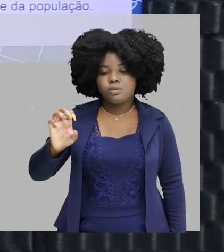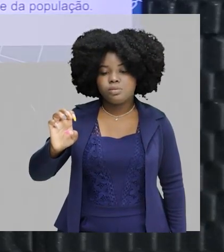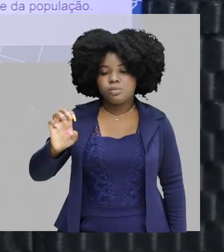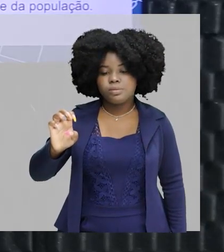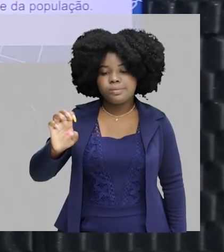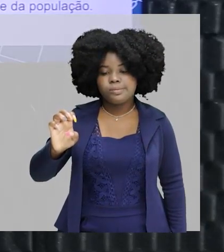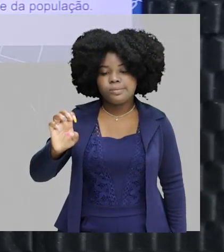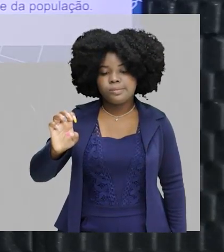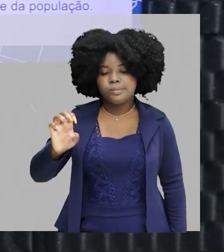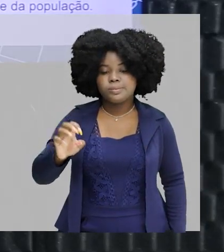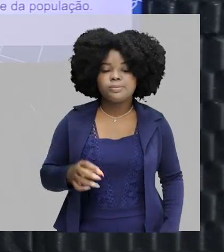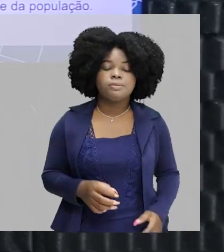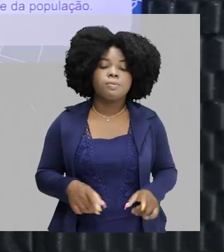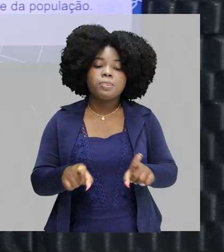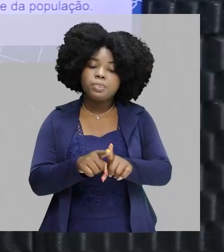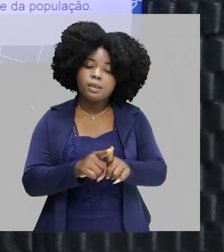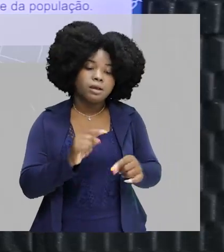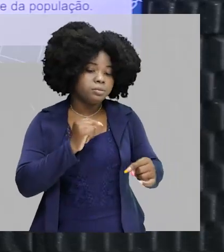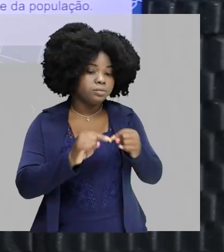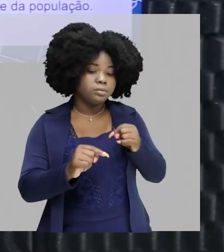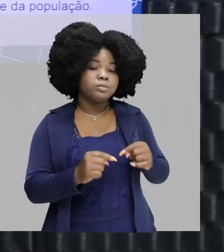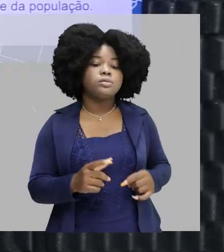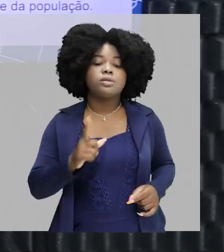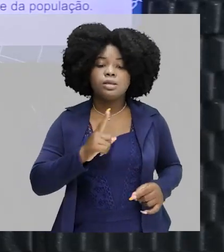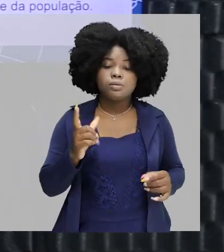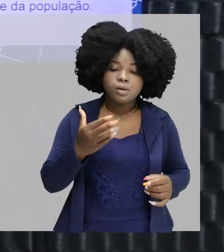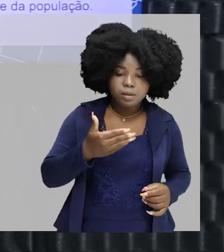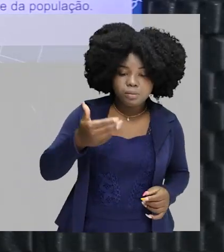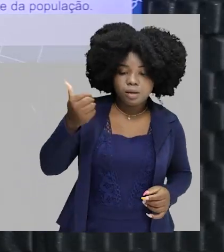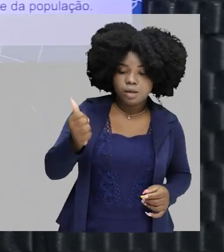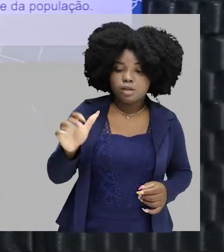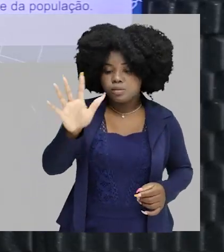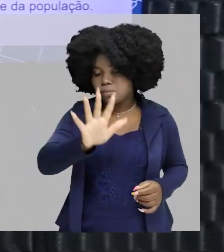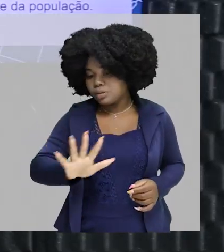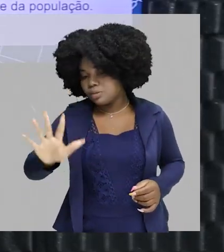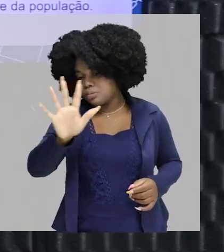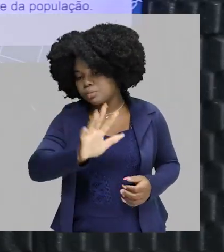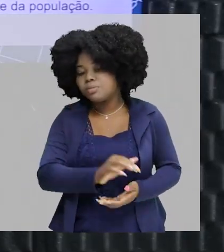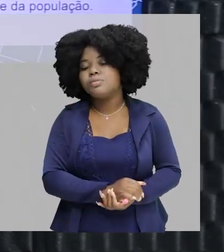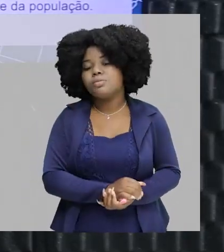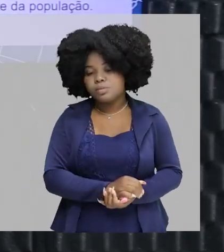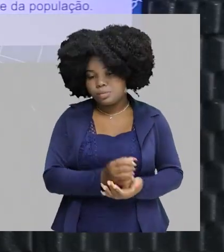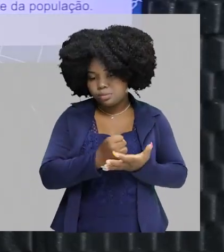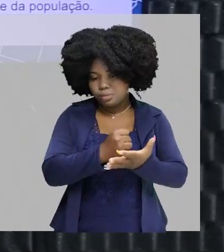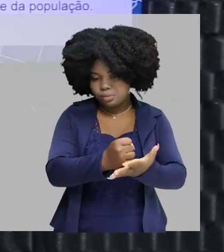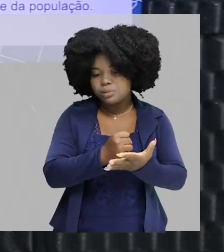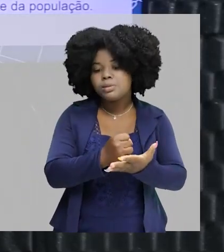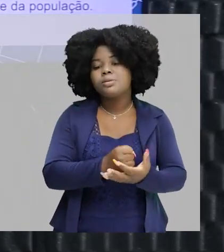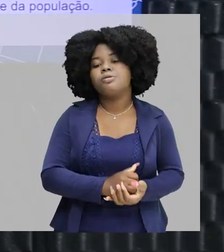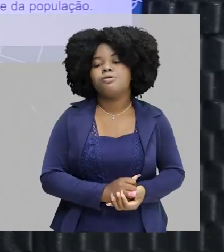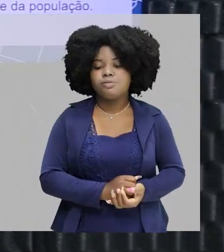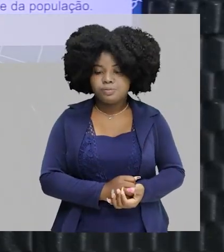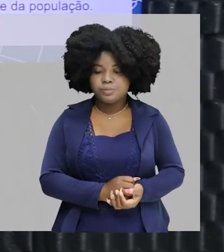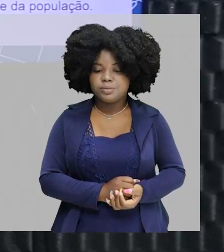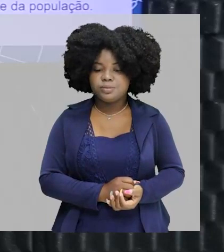parte da população? Não, vai haver a melhora, né, de maneira geral, o que vai contribuir para a queda da taxa